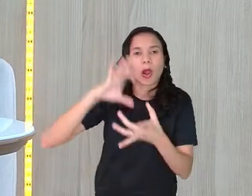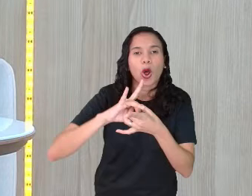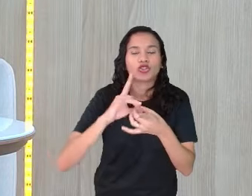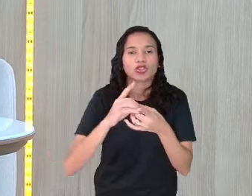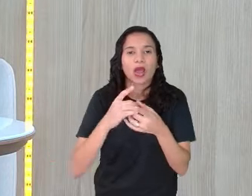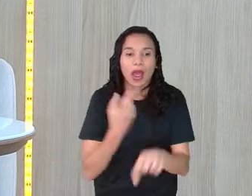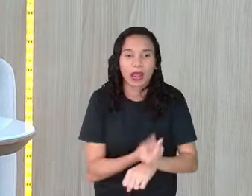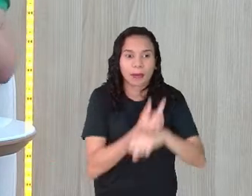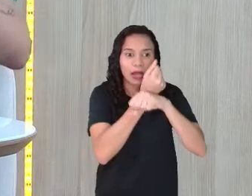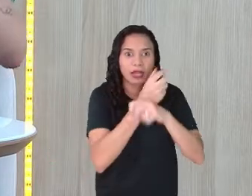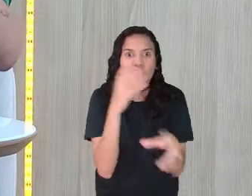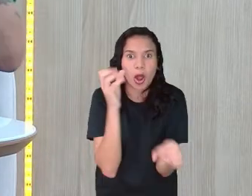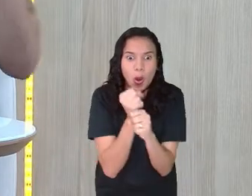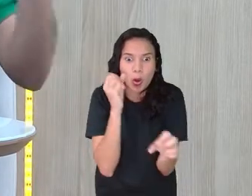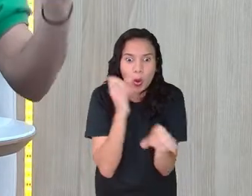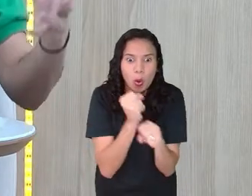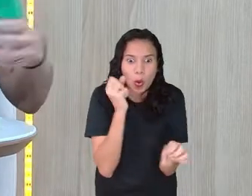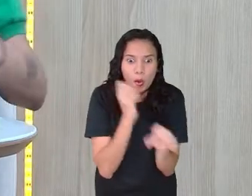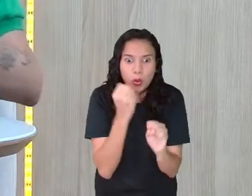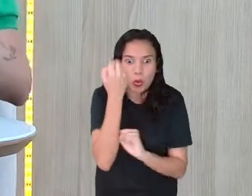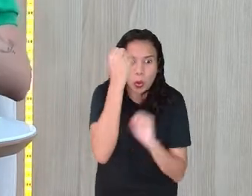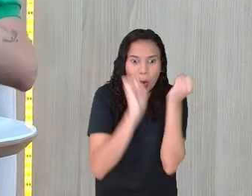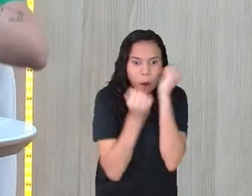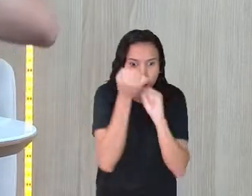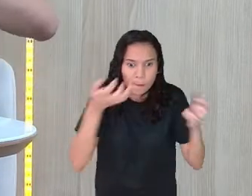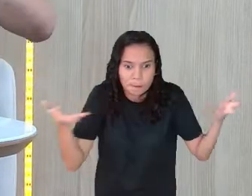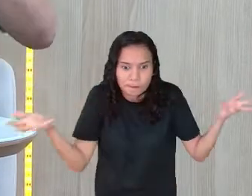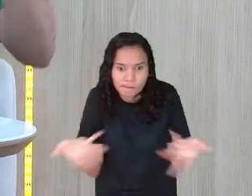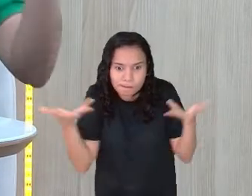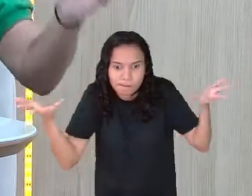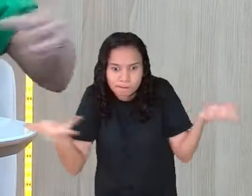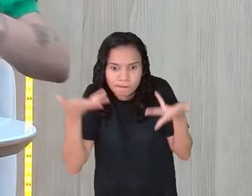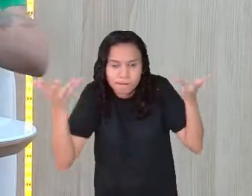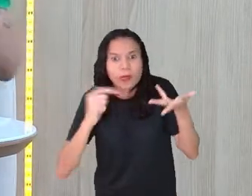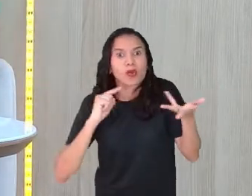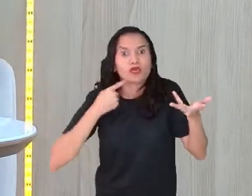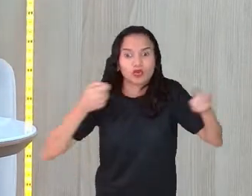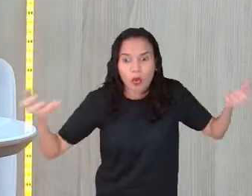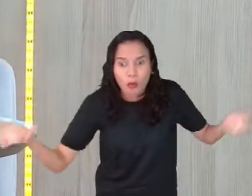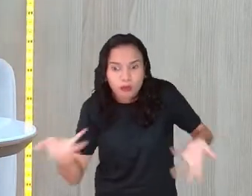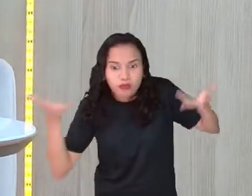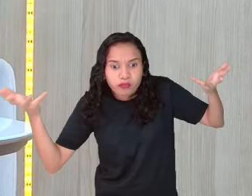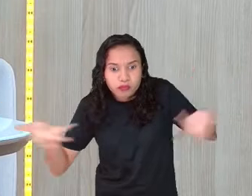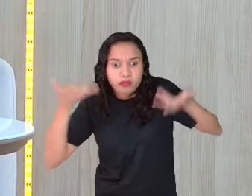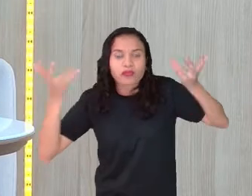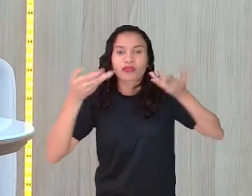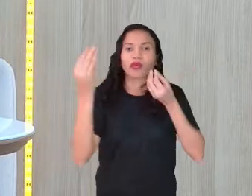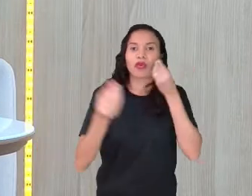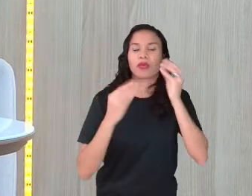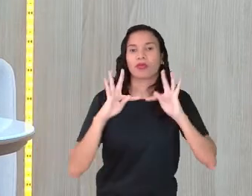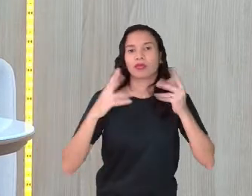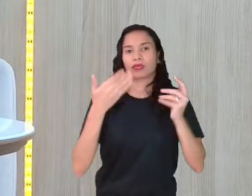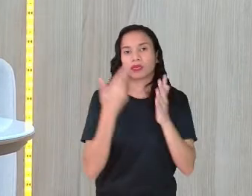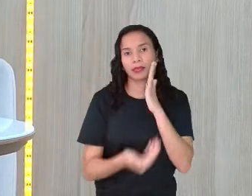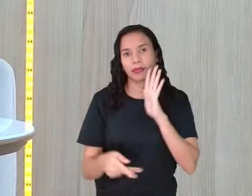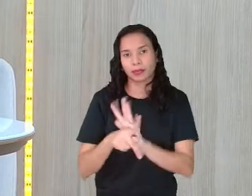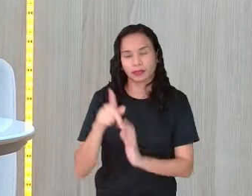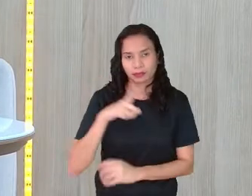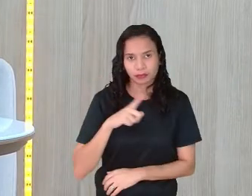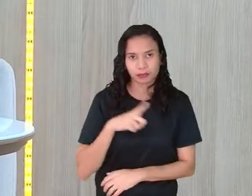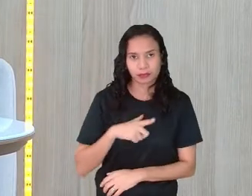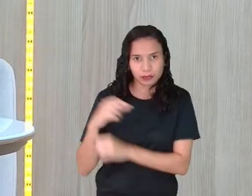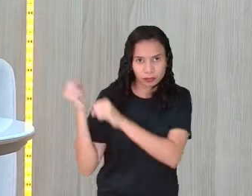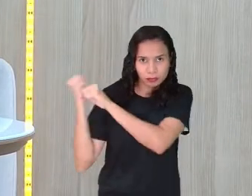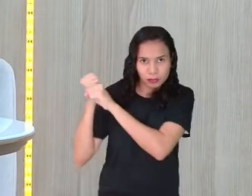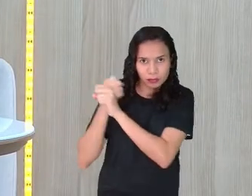capitalista de lucrar, aumentar o processo industrial, aumenta a poluição, aumenta todo esse desgaste que a gente está das